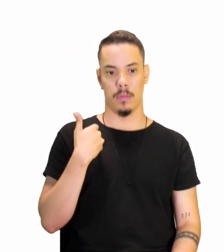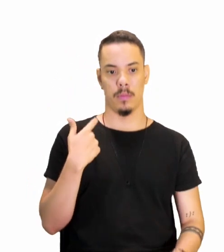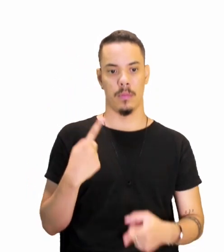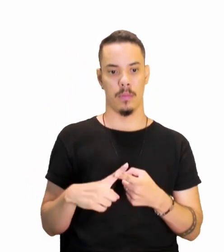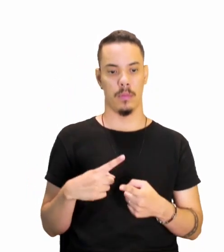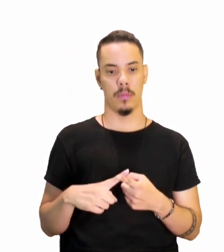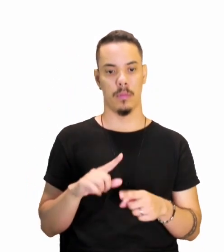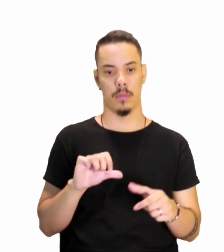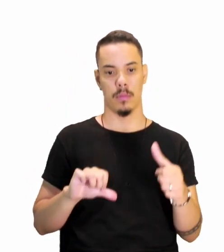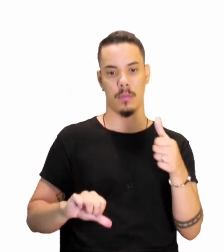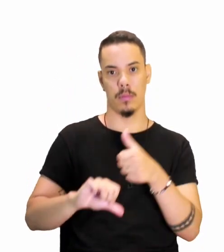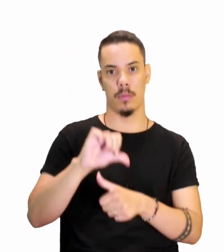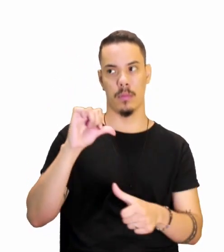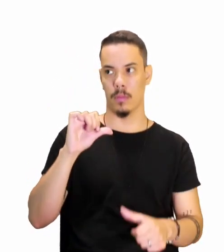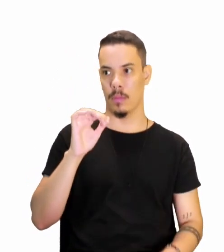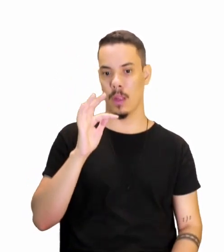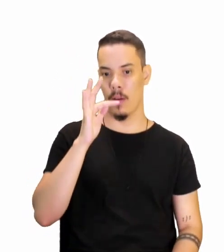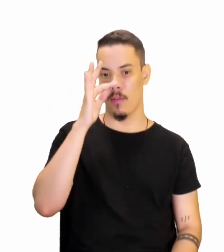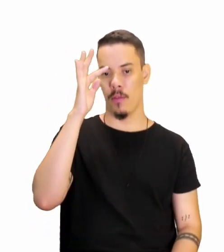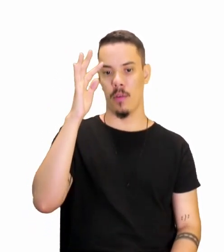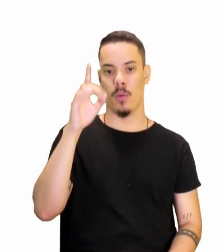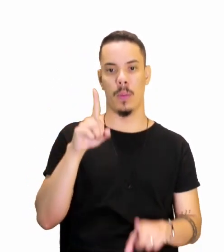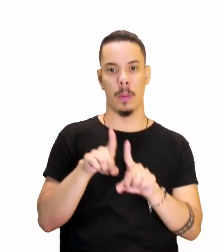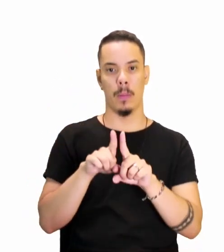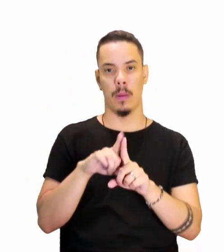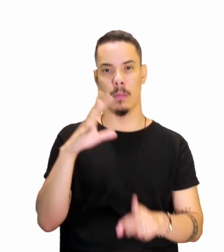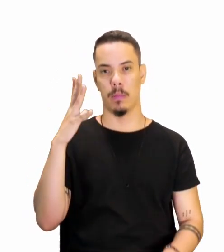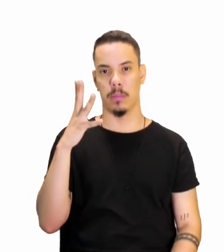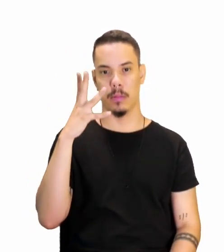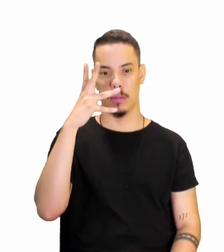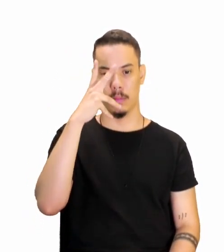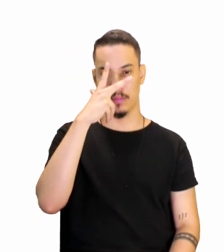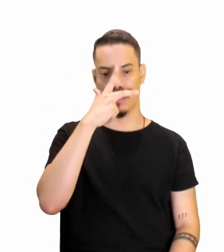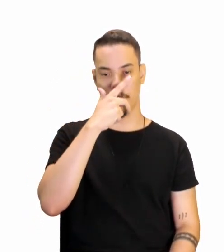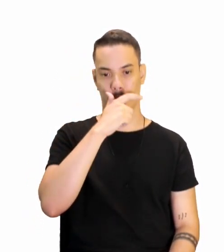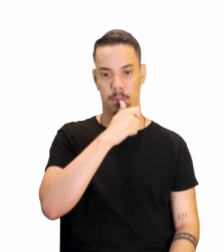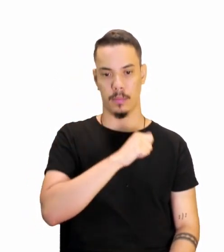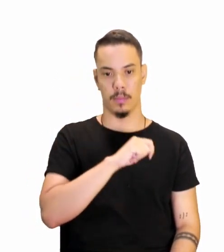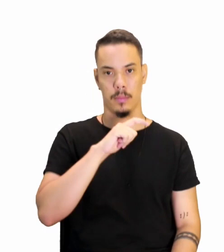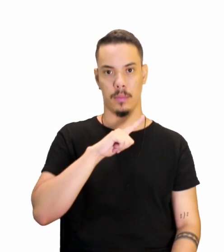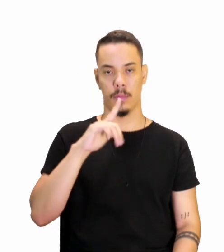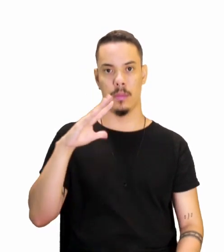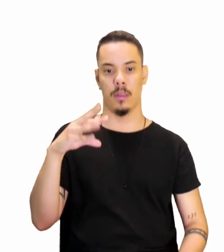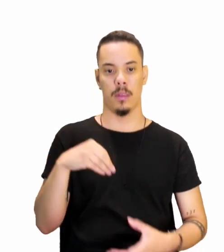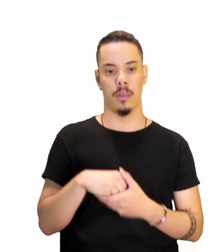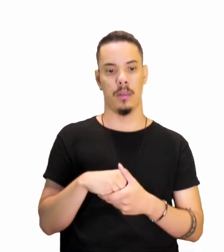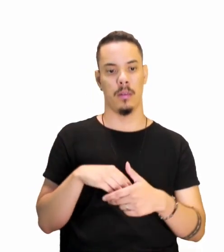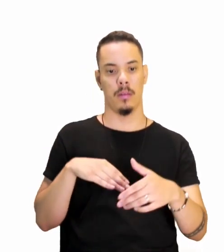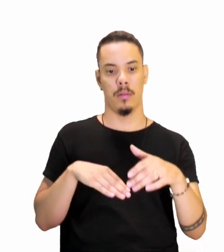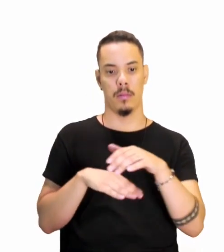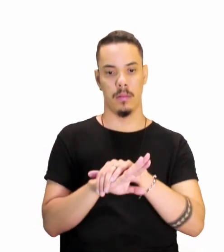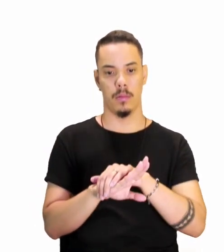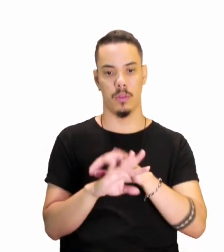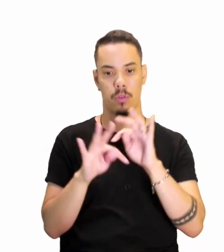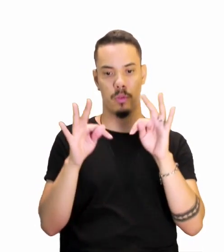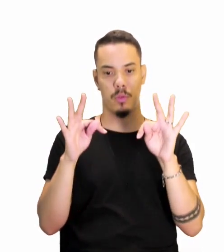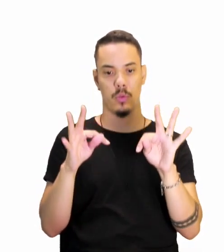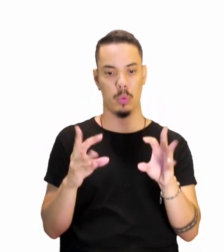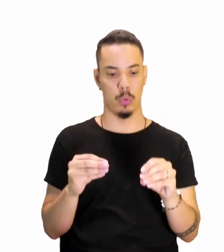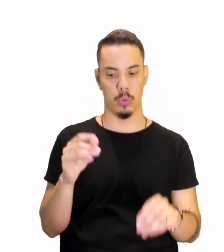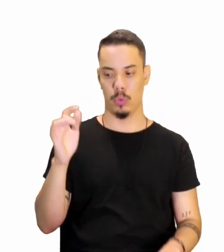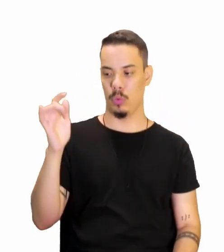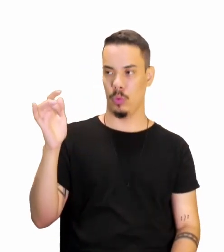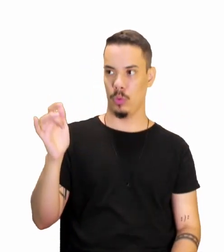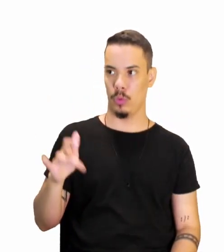te converta essa flor, essa beleza, em terra, em cinza, em pó,